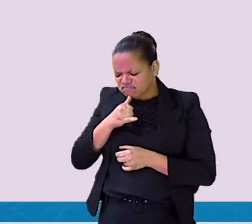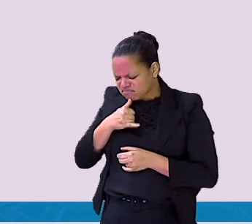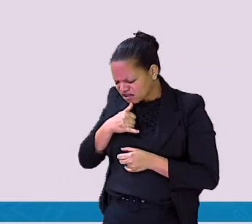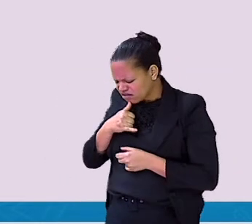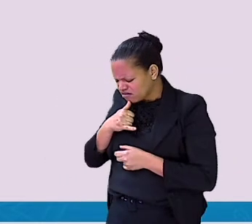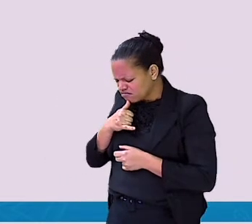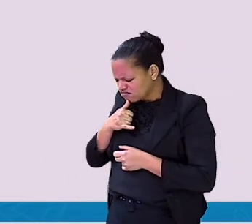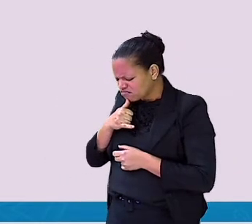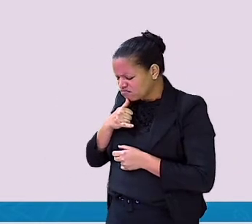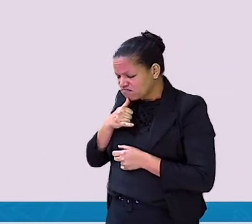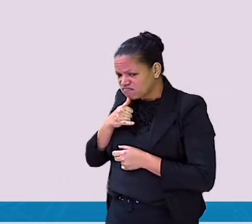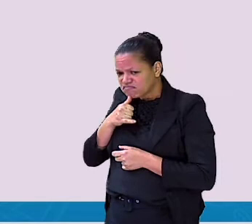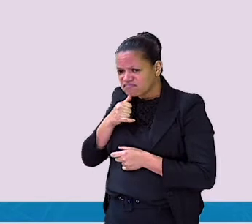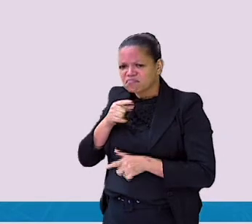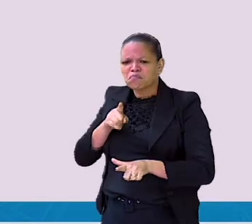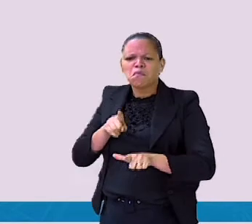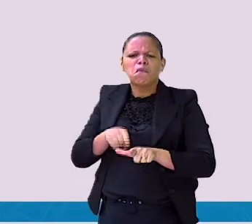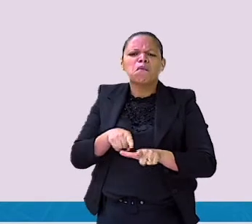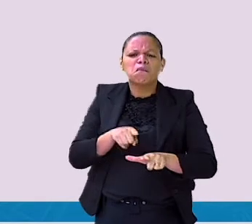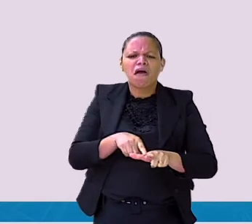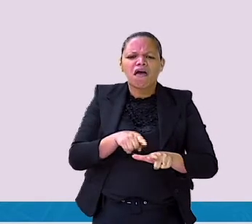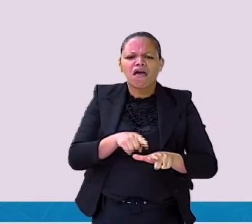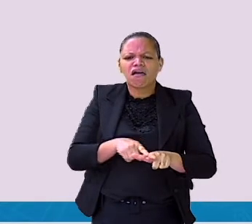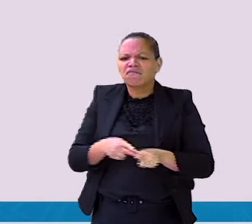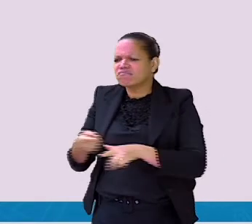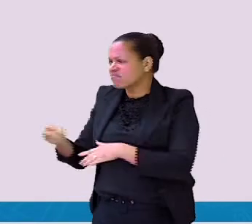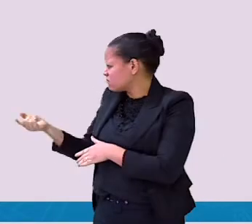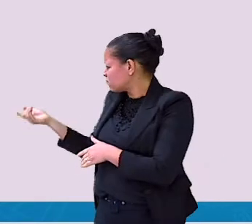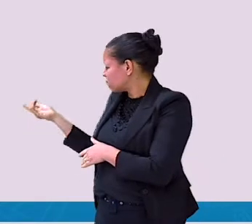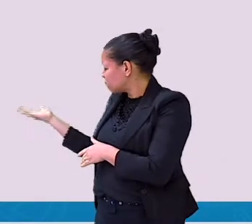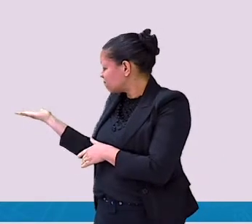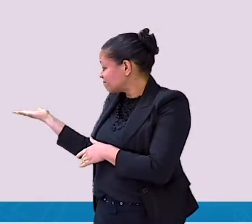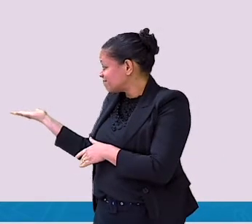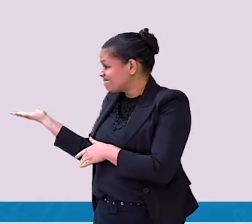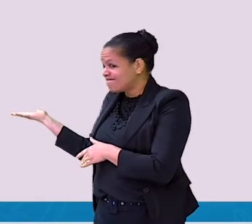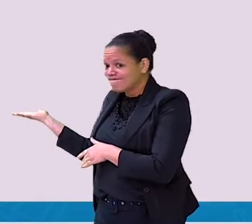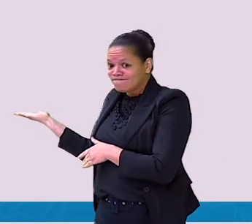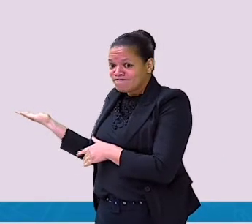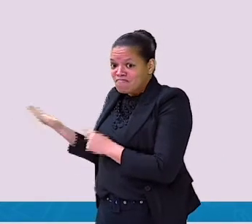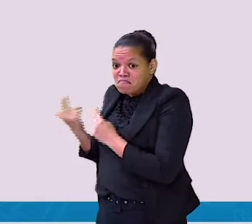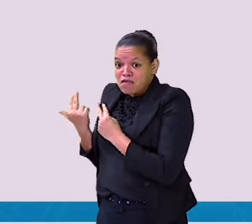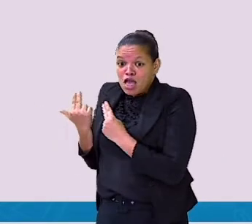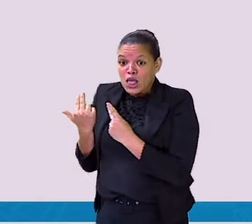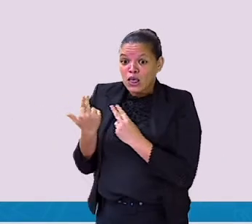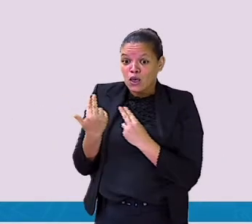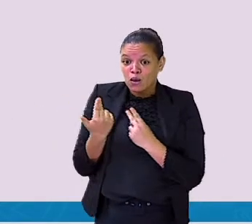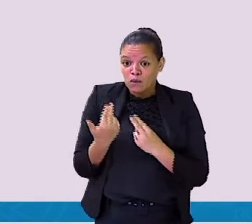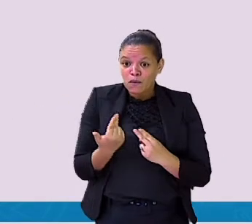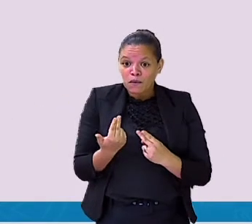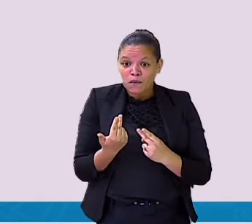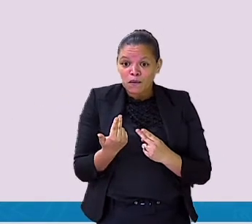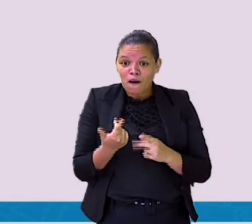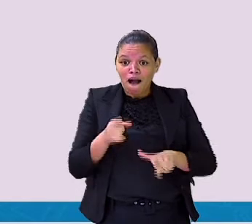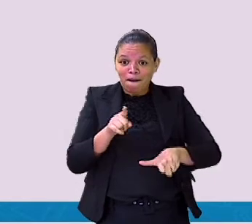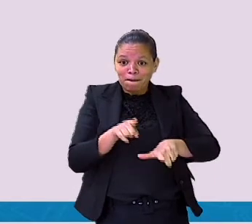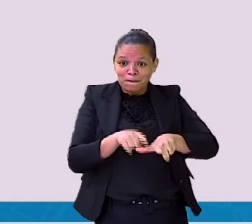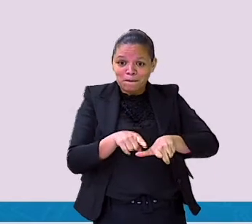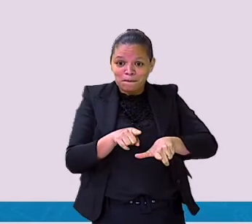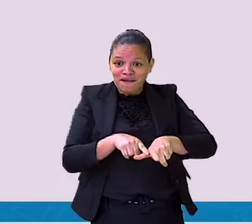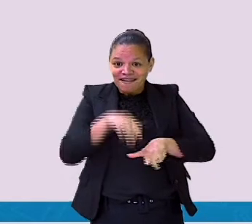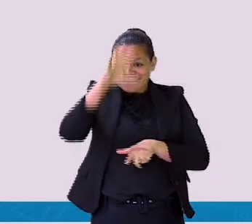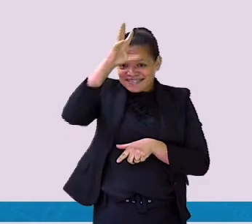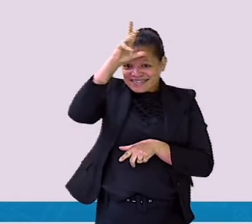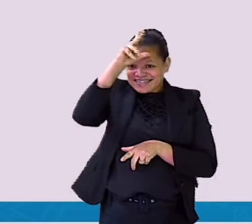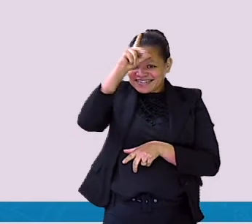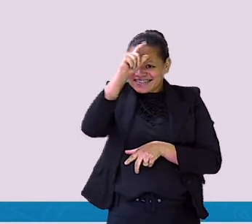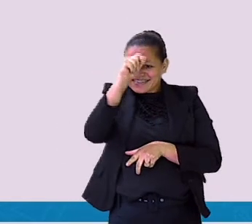pé dele, vocês já não podem notar na imagem, é parecido com o pé de uma galinha. Então, acho que ele olhava tanto as suas